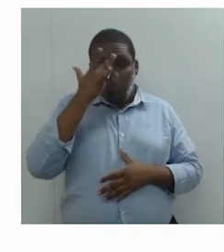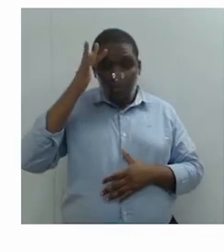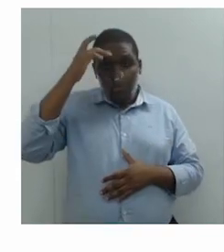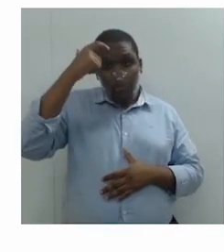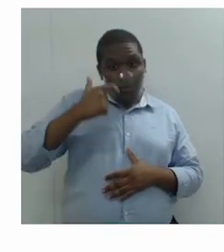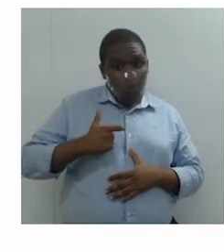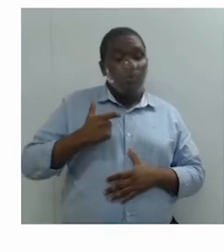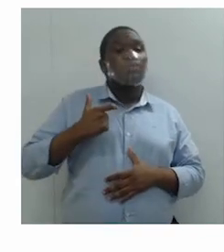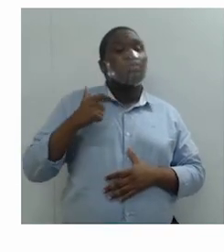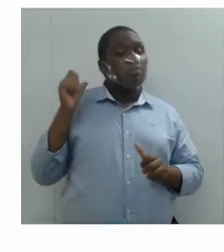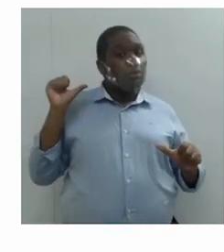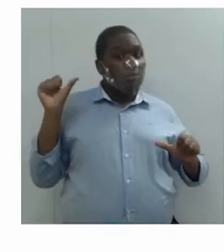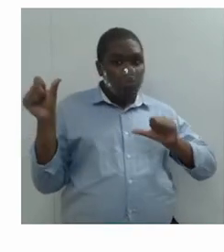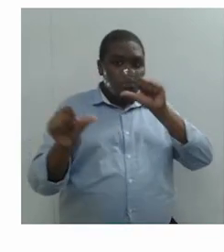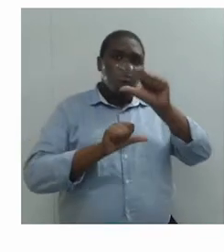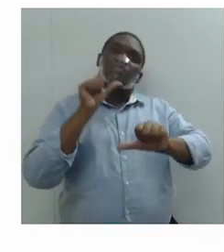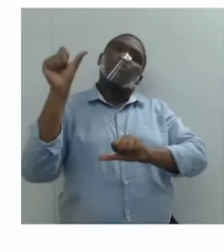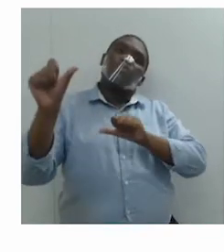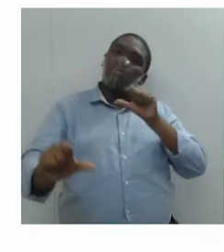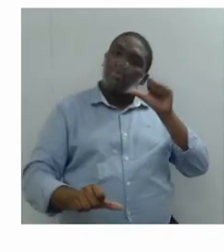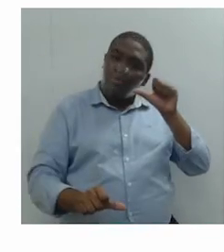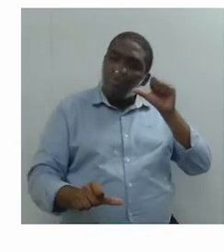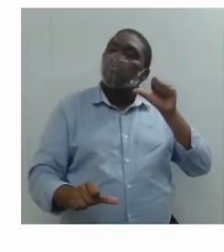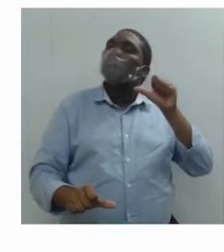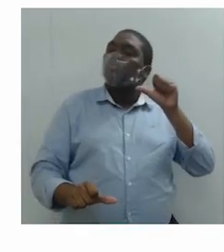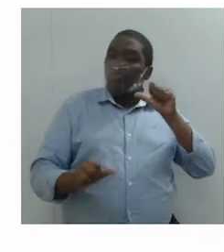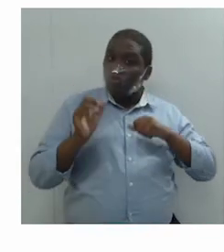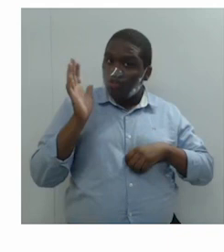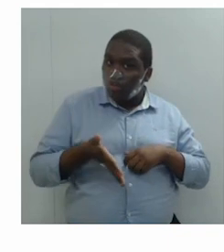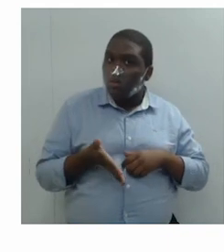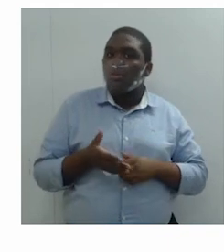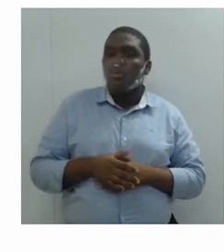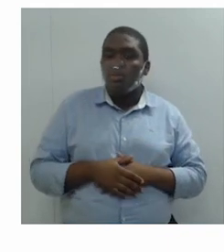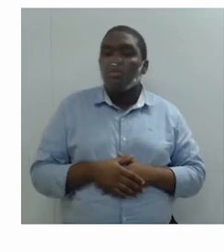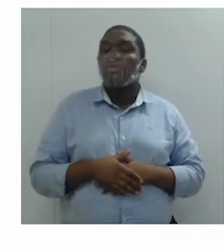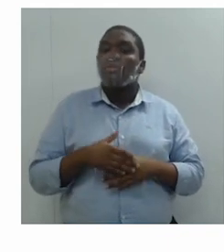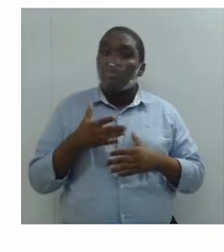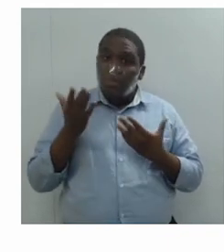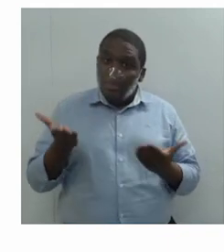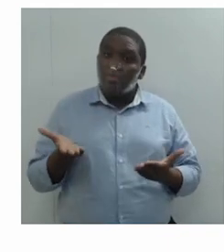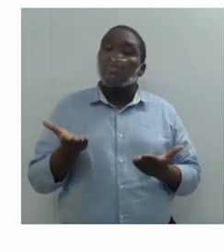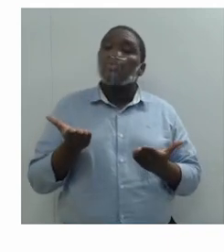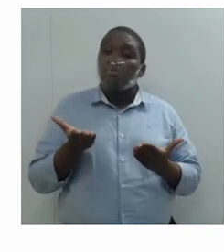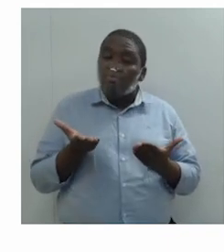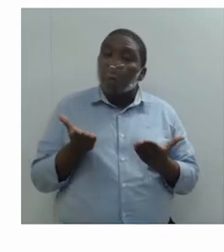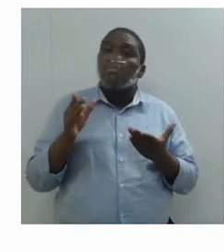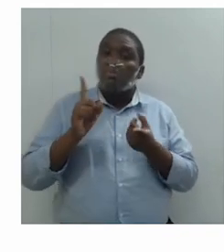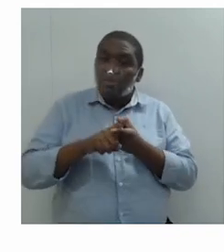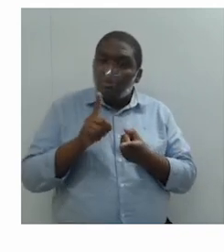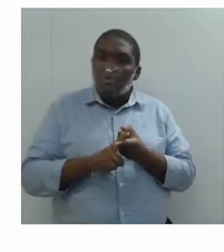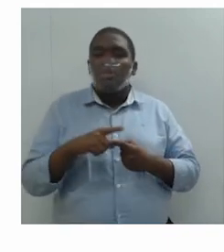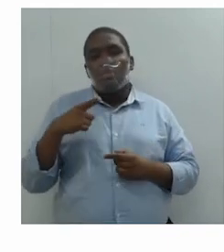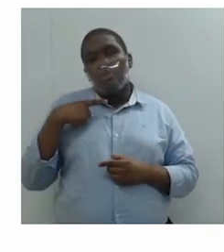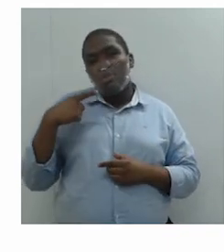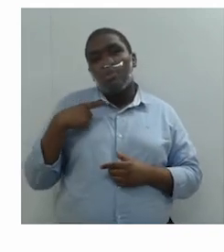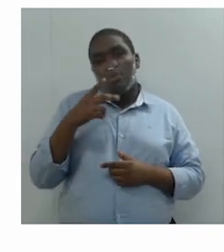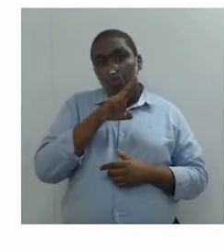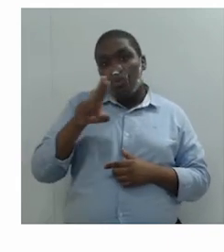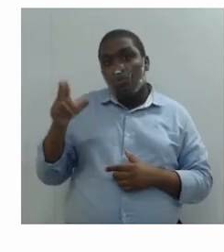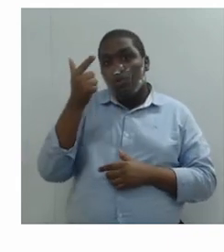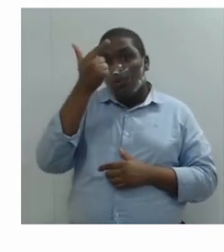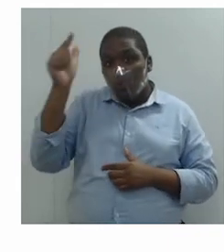homem transformou. E ele também vai receber, essa paisagem também vai receber outro